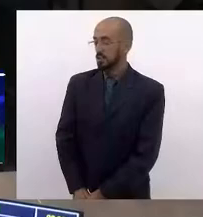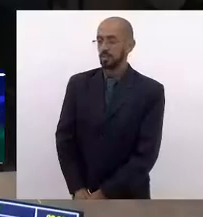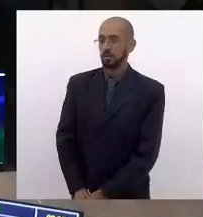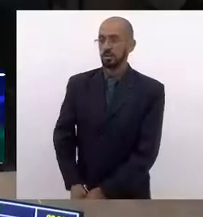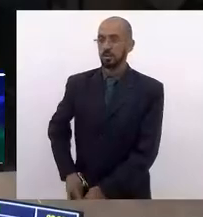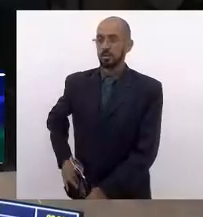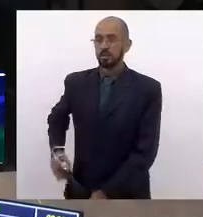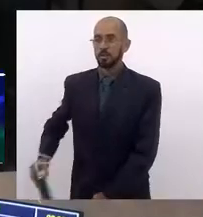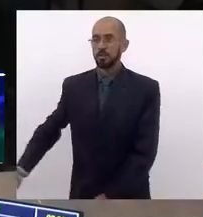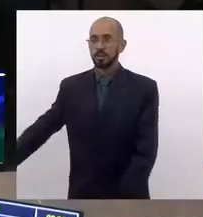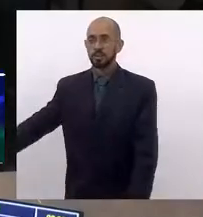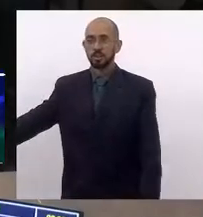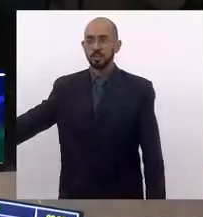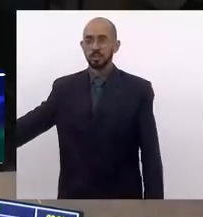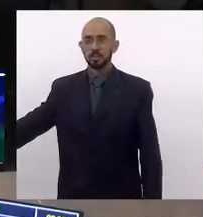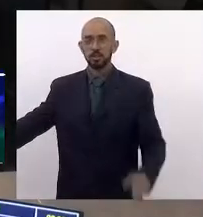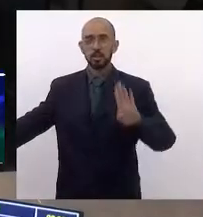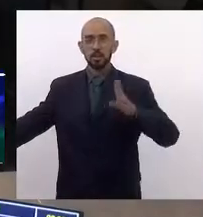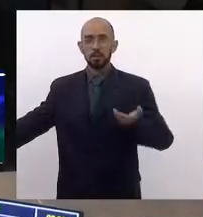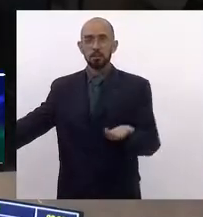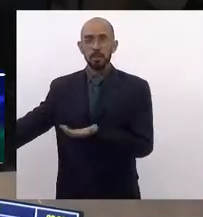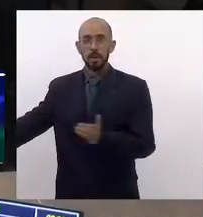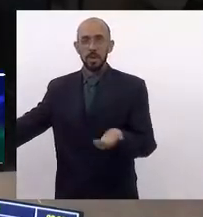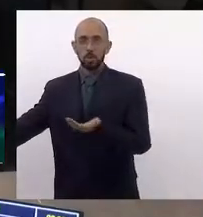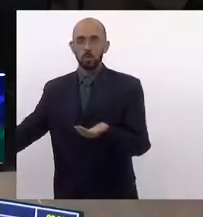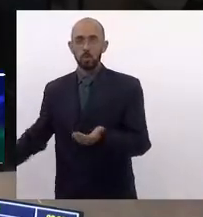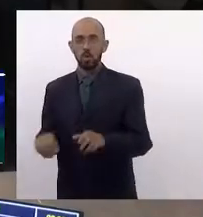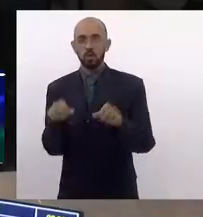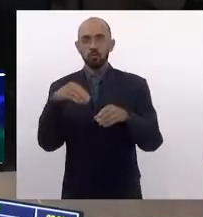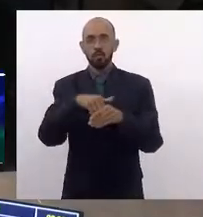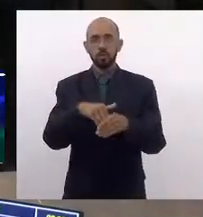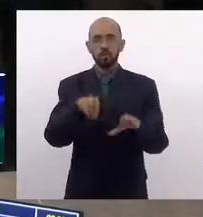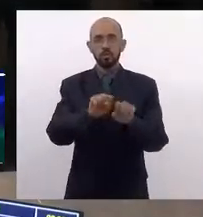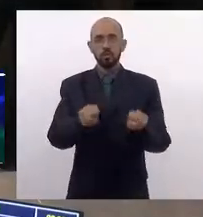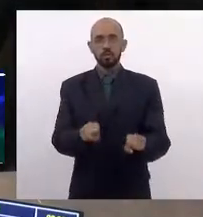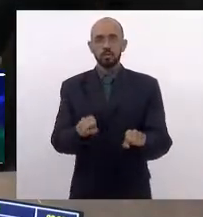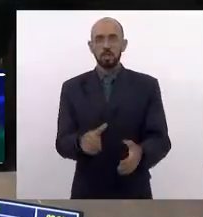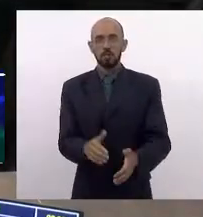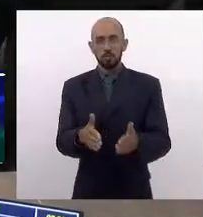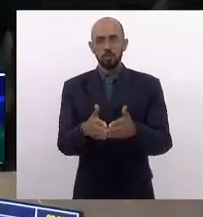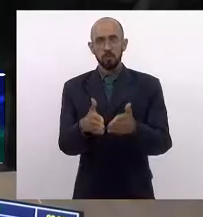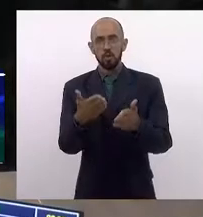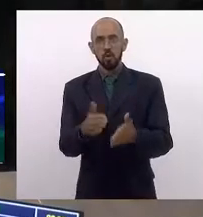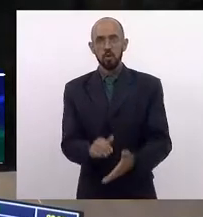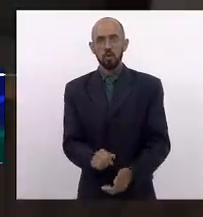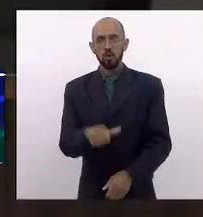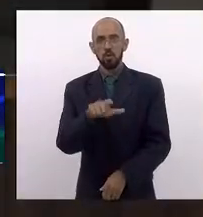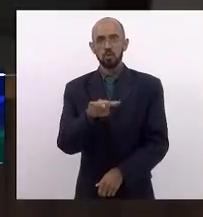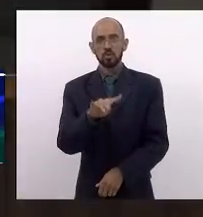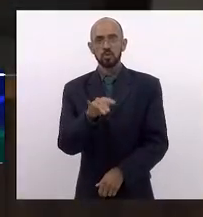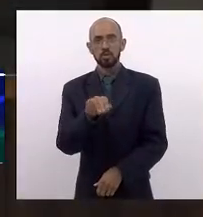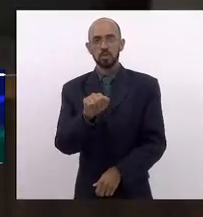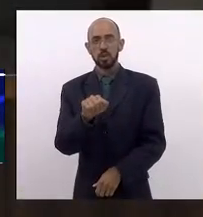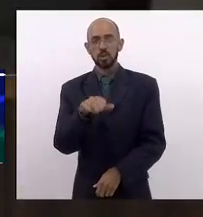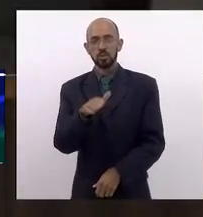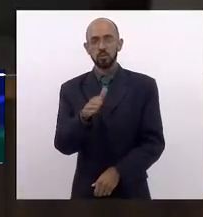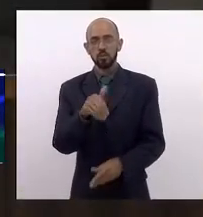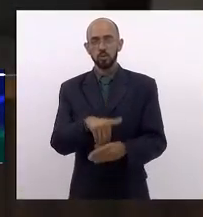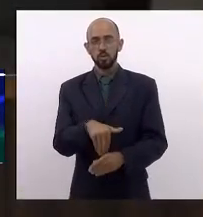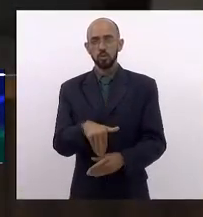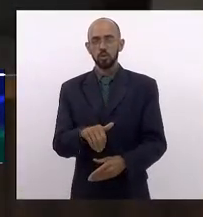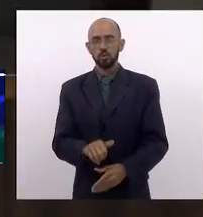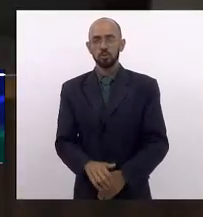Deputado Bebeto volta pelo sistema Bebeto a Lúcia já voltou